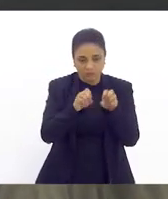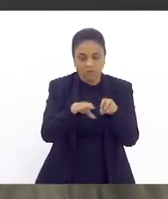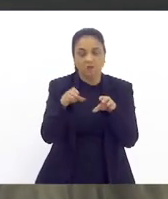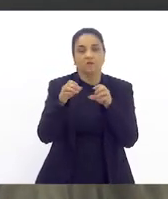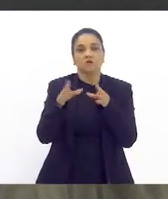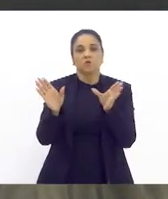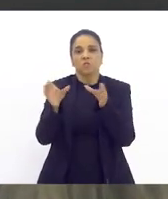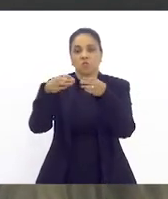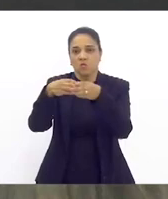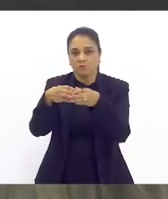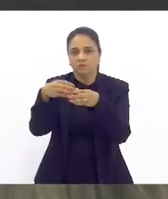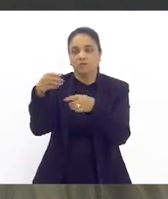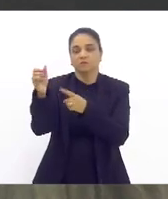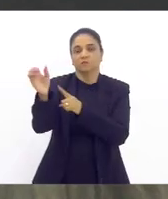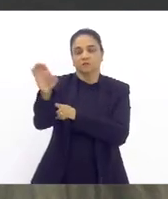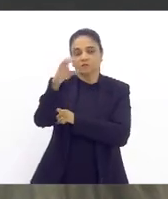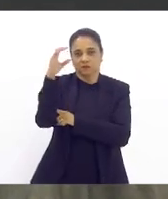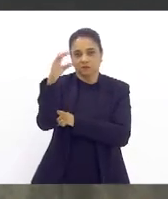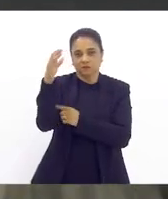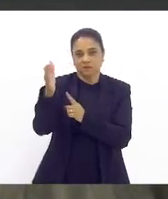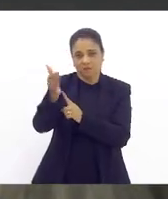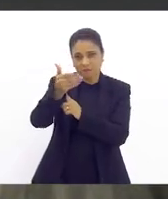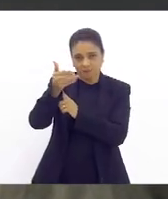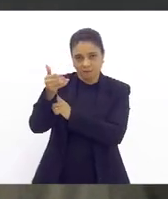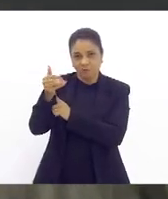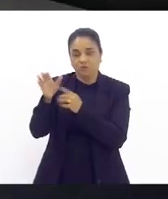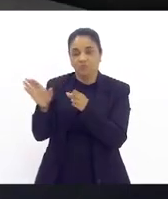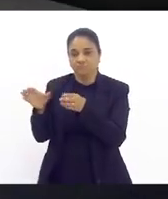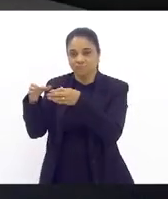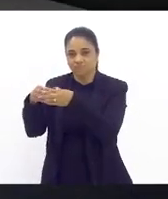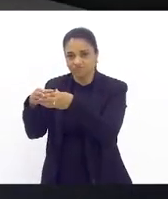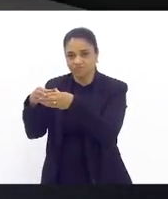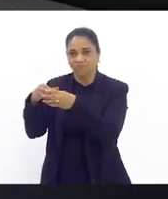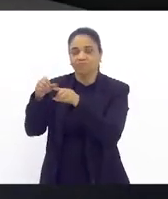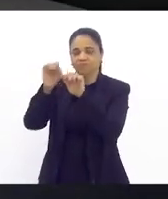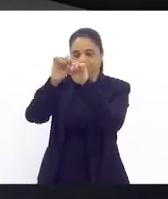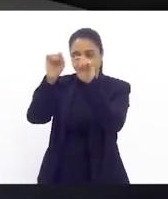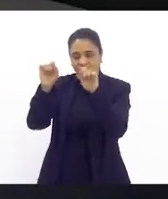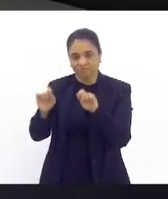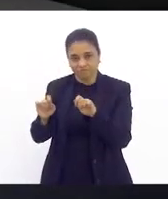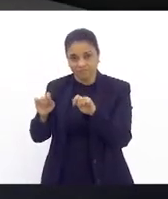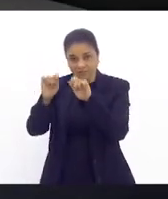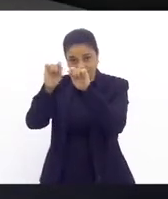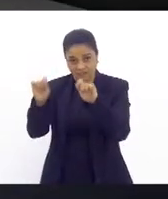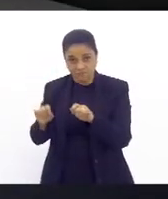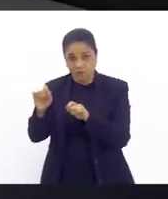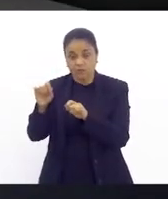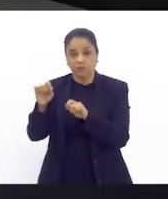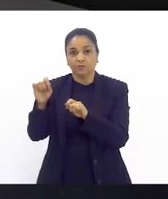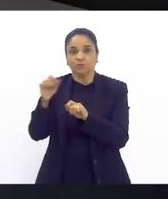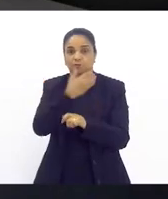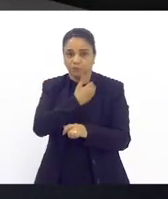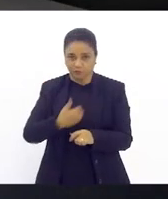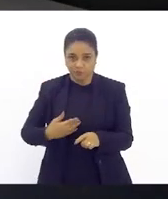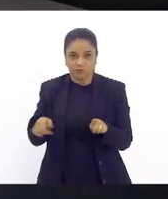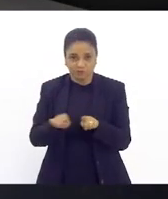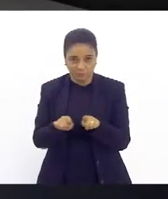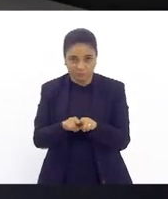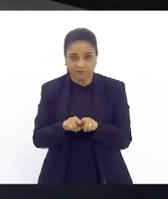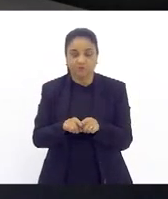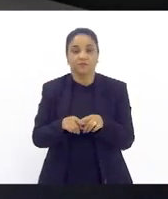Ciências e Tecnologia comissão de servidores públicos deputada Érica por favor bom estão me